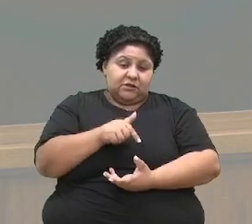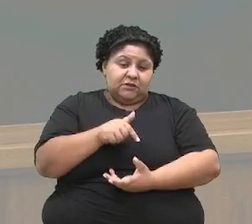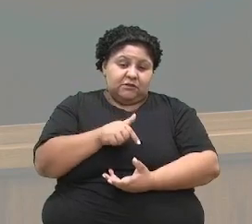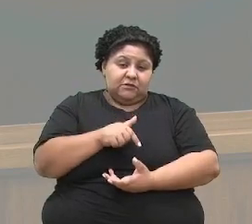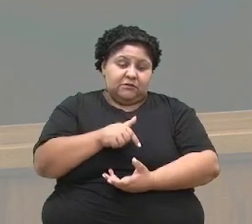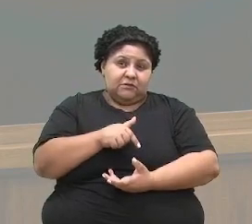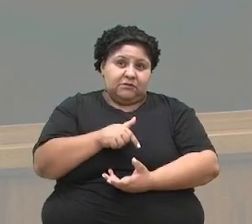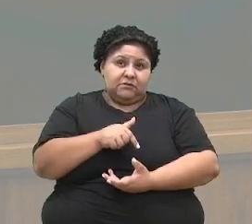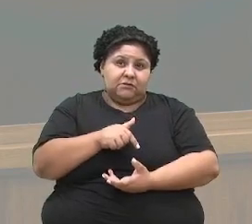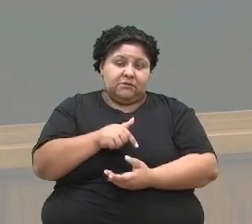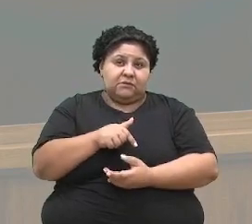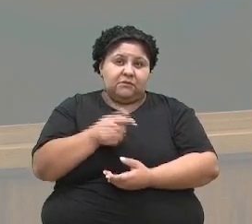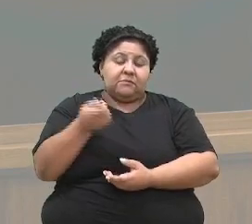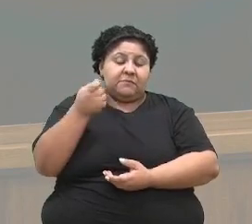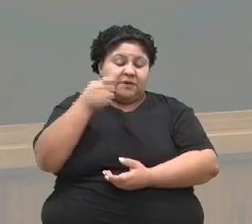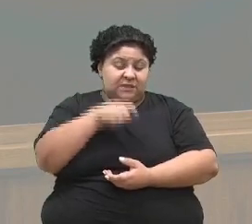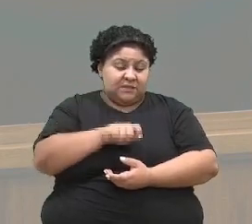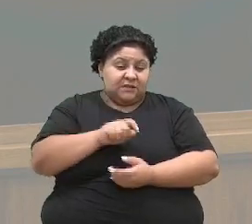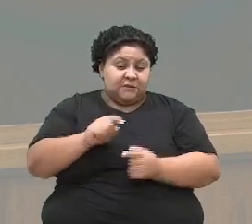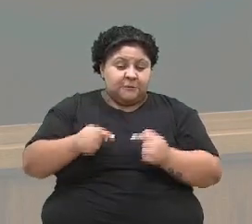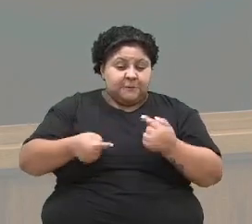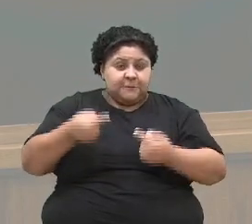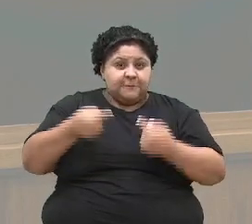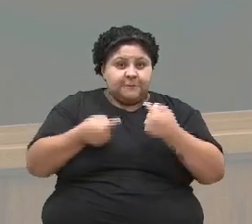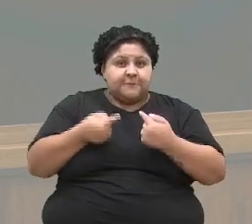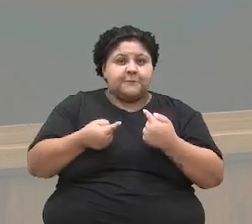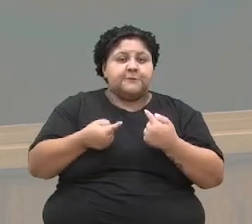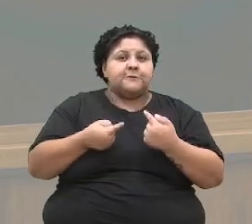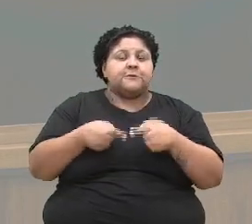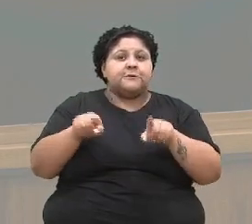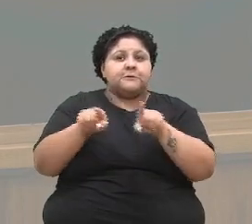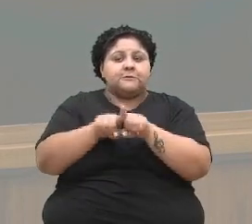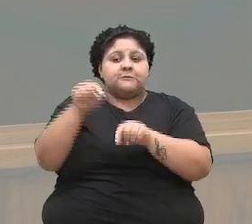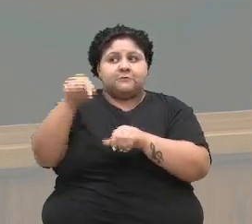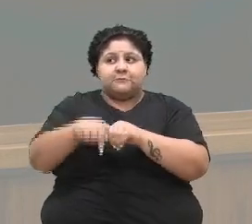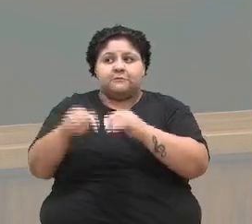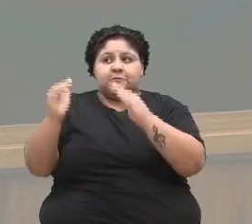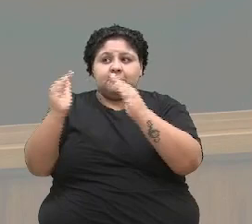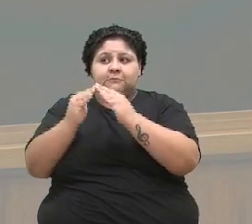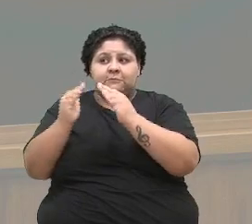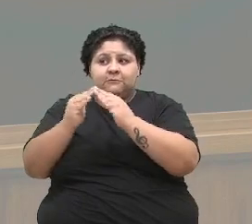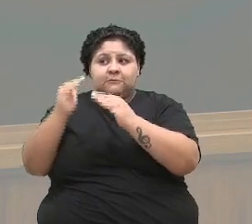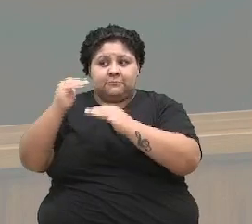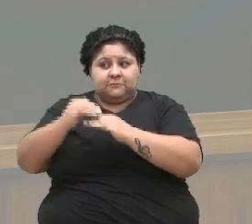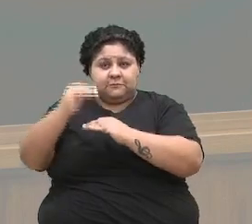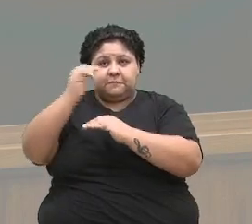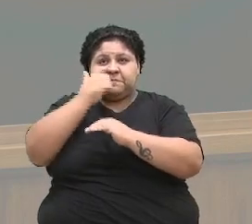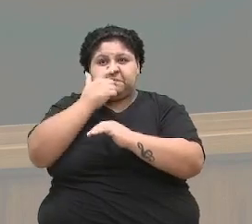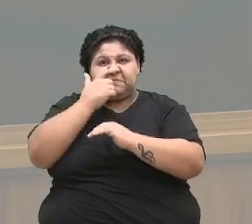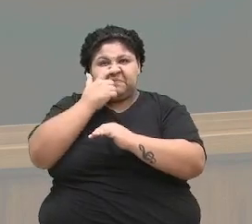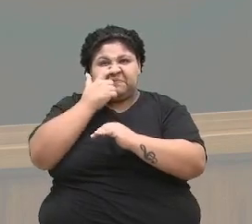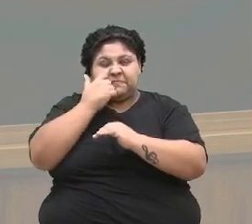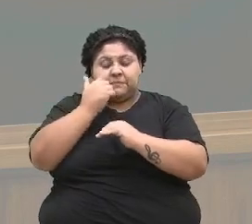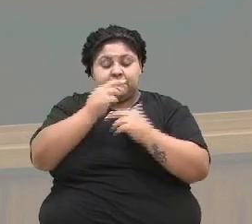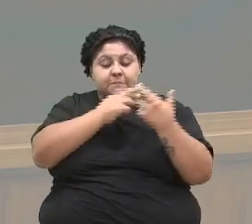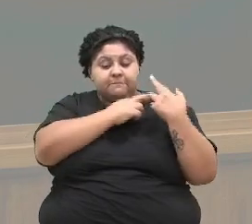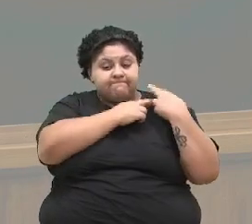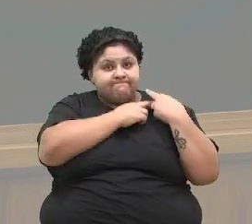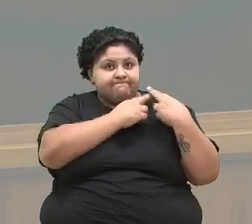sido o caso de um debate público, inclusive nessa casa, com mais